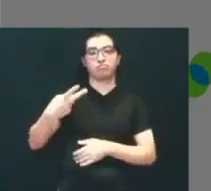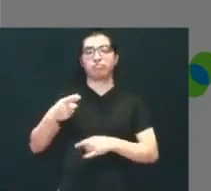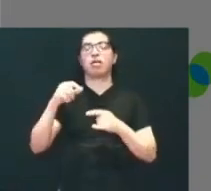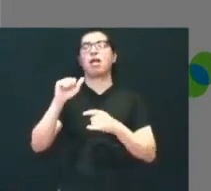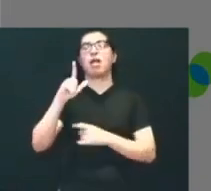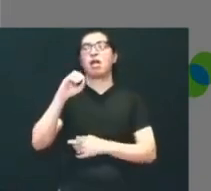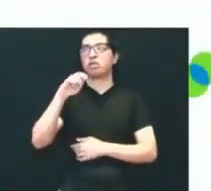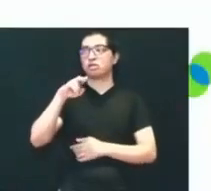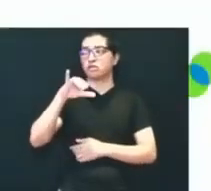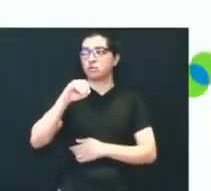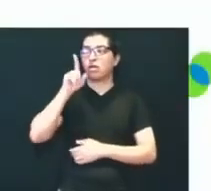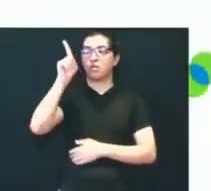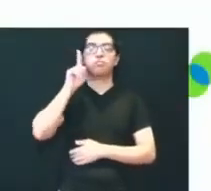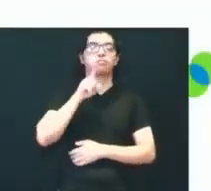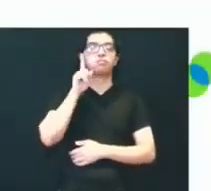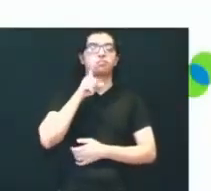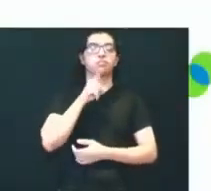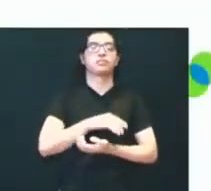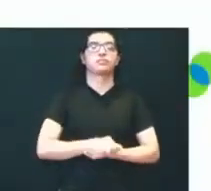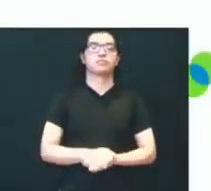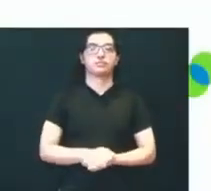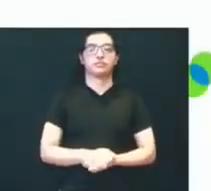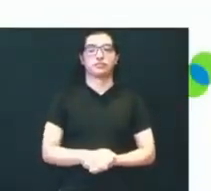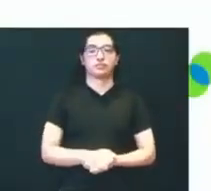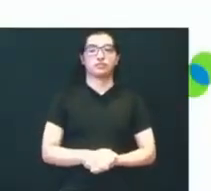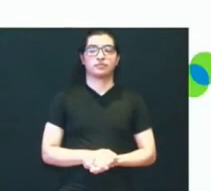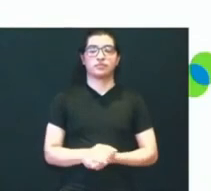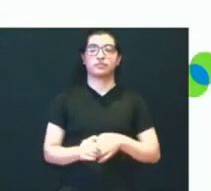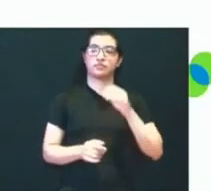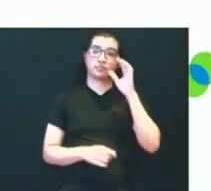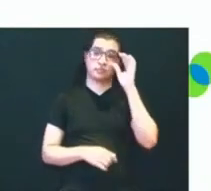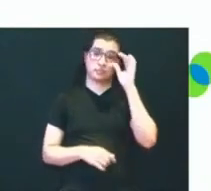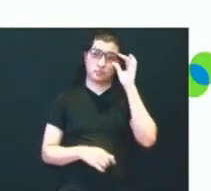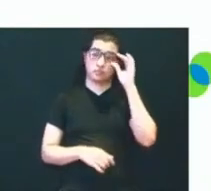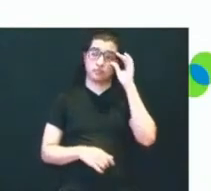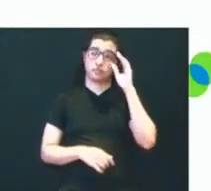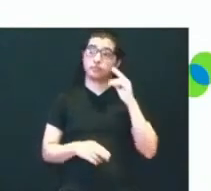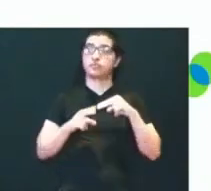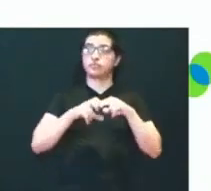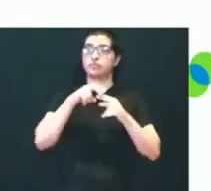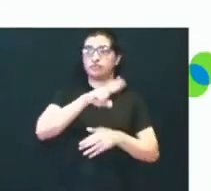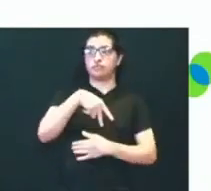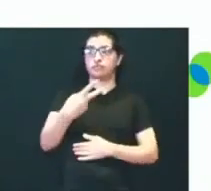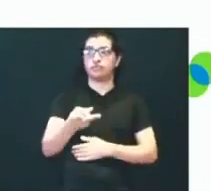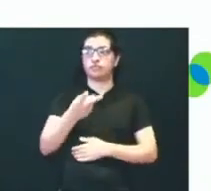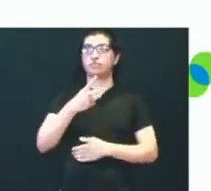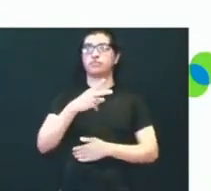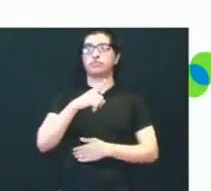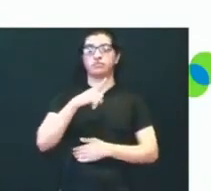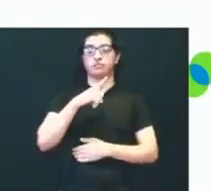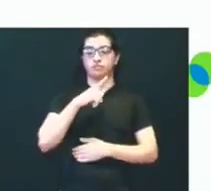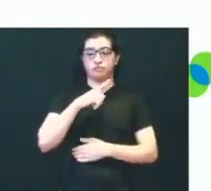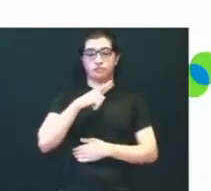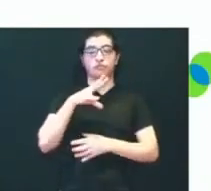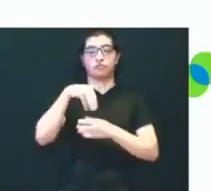alogênico lá nos Estados Unidos. Tá? Então, quando a gente fala de transplante de medula óssea em